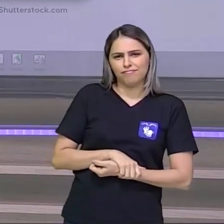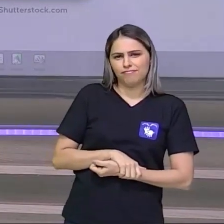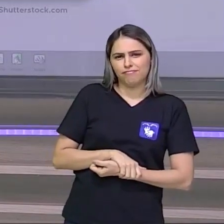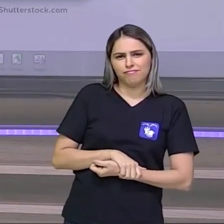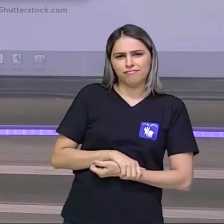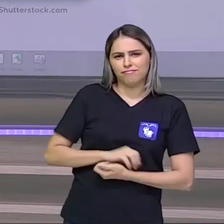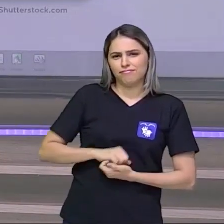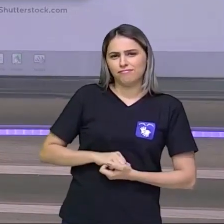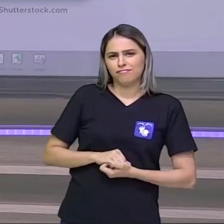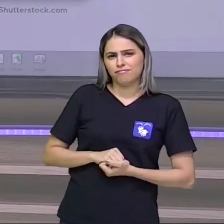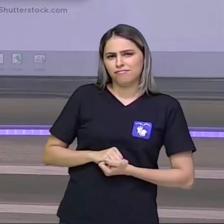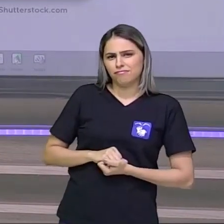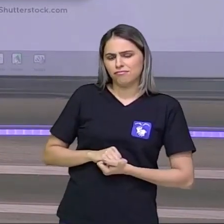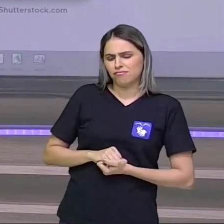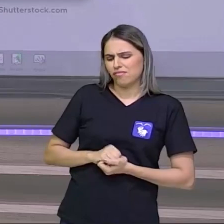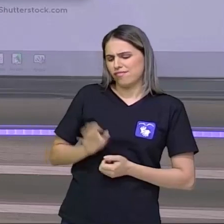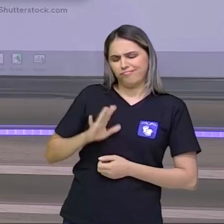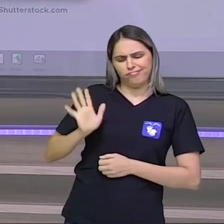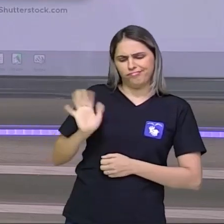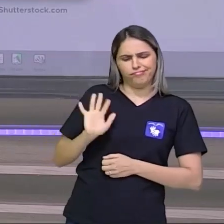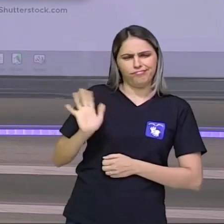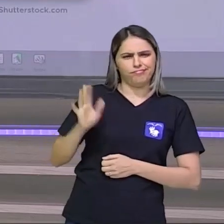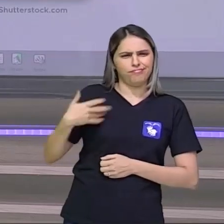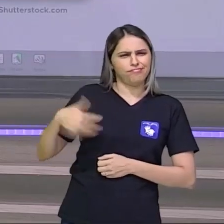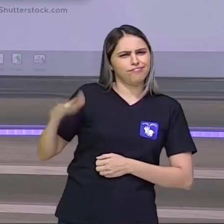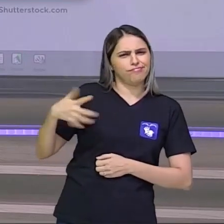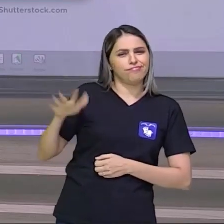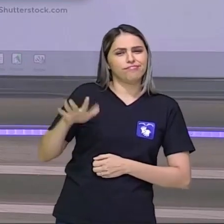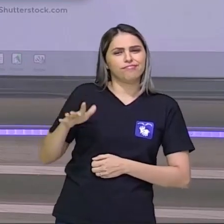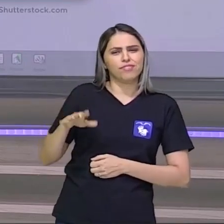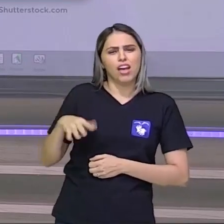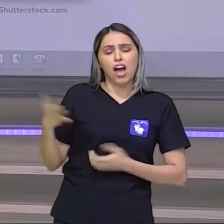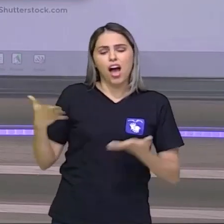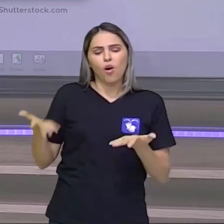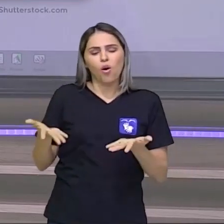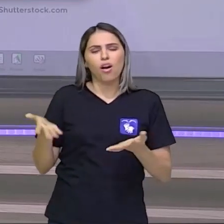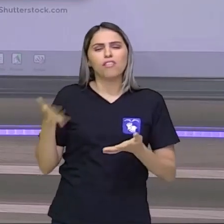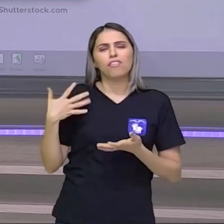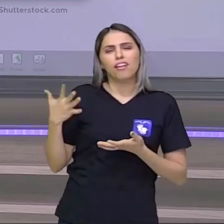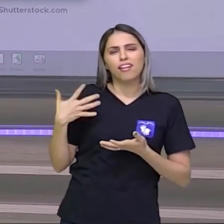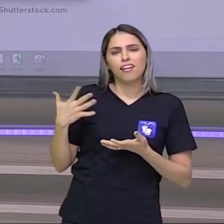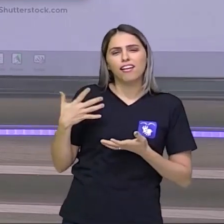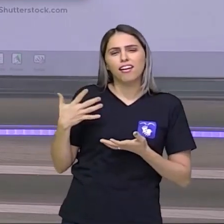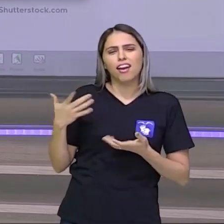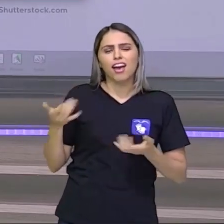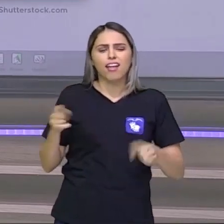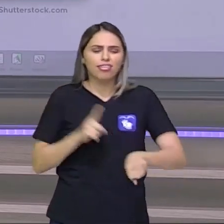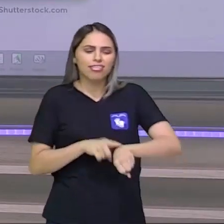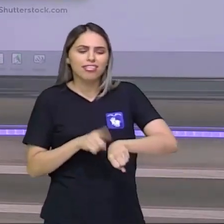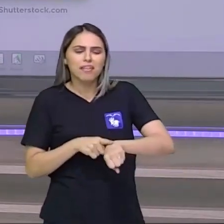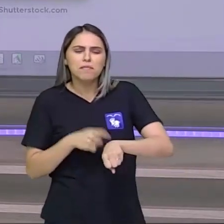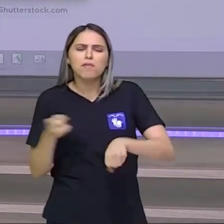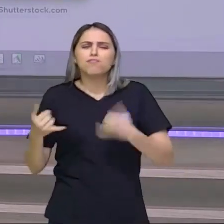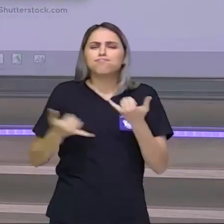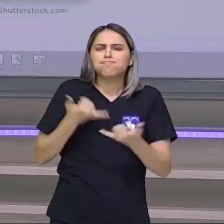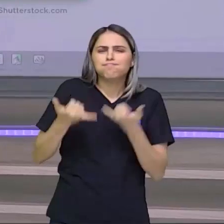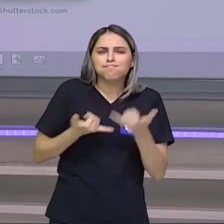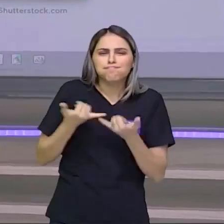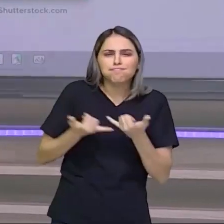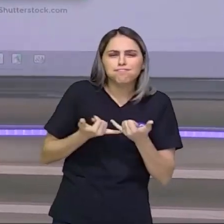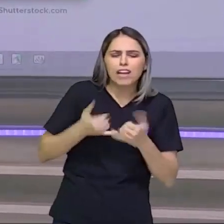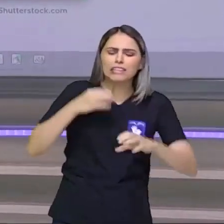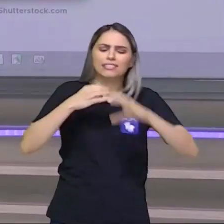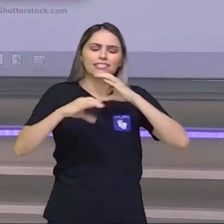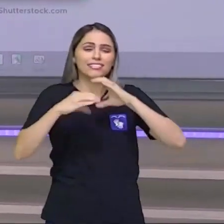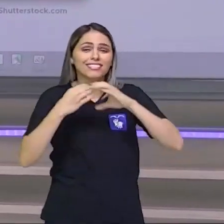assim: que nada, o verão, dona formiga. O verão, dona formiga, é o tempo de nós nos divertirmos,